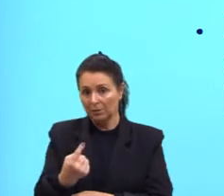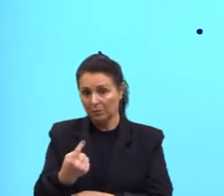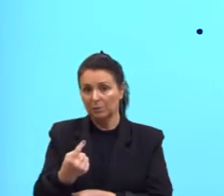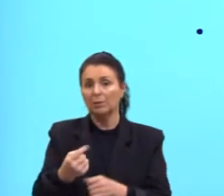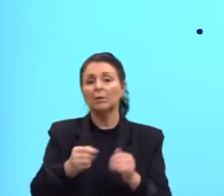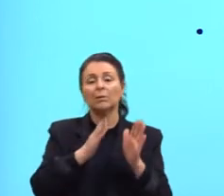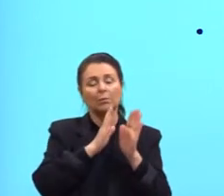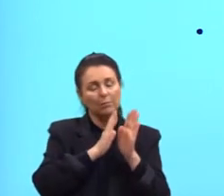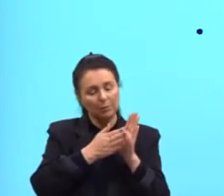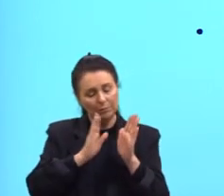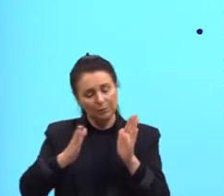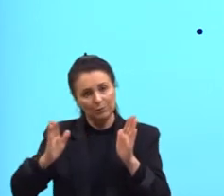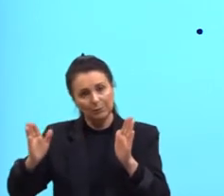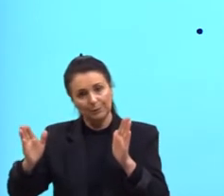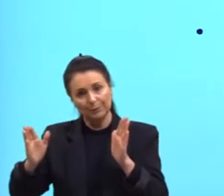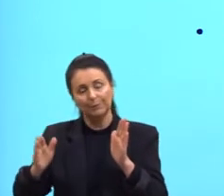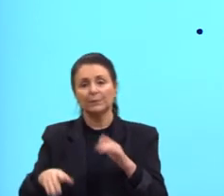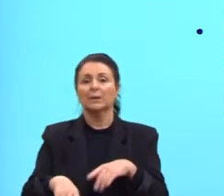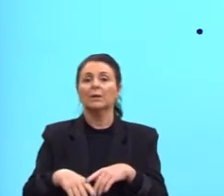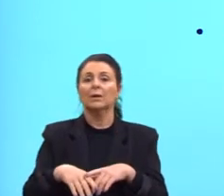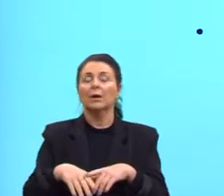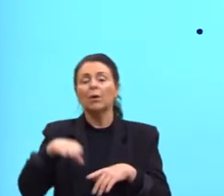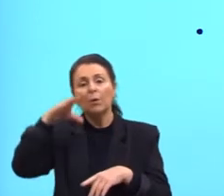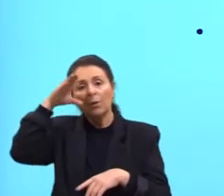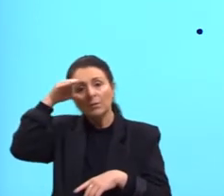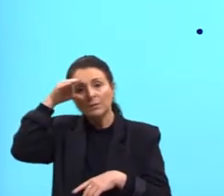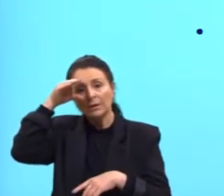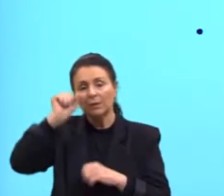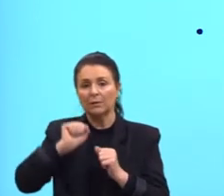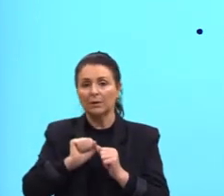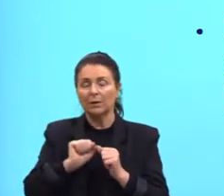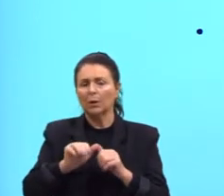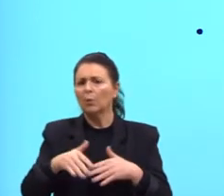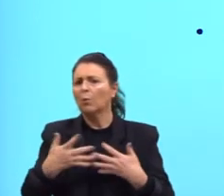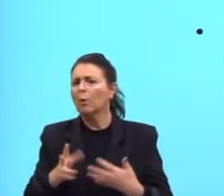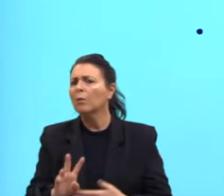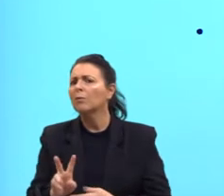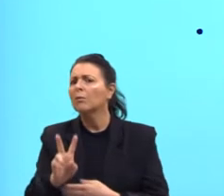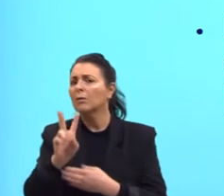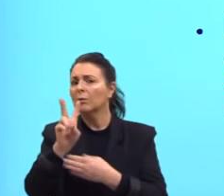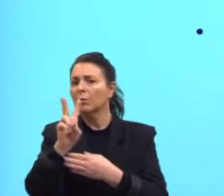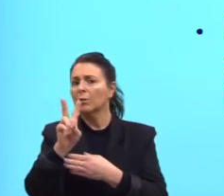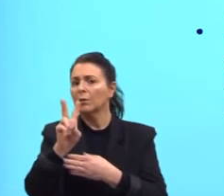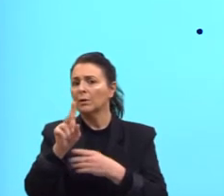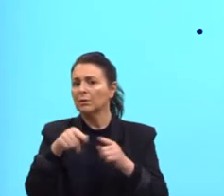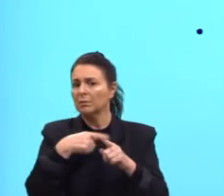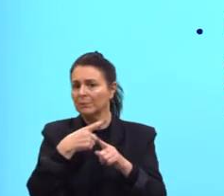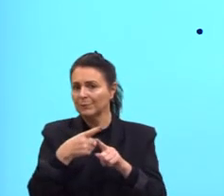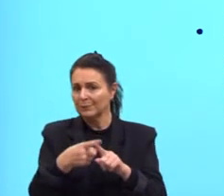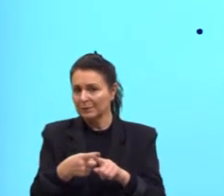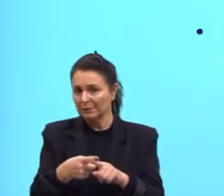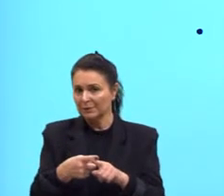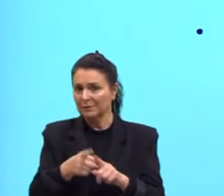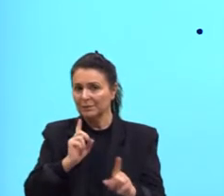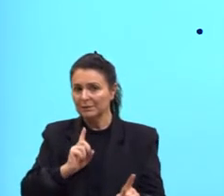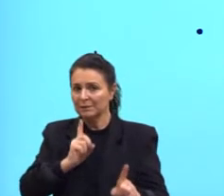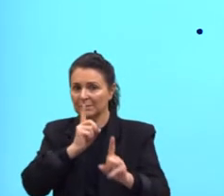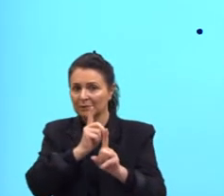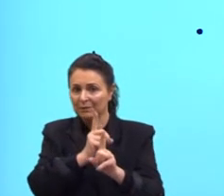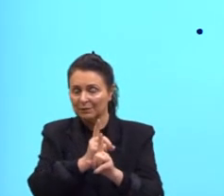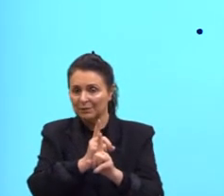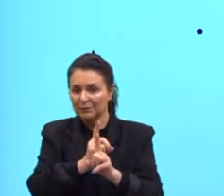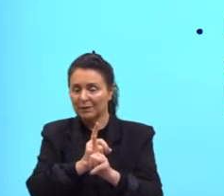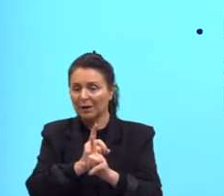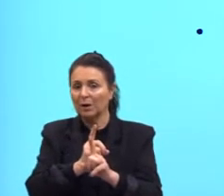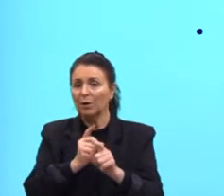e assim sucessivamente nós vamos observar qual é o valor que eu estou multiplicando para chegar no